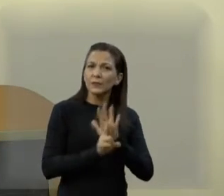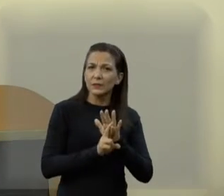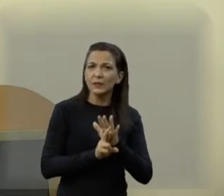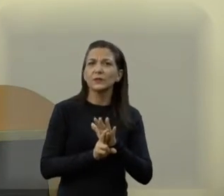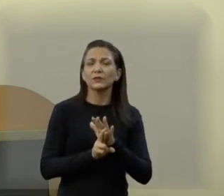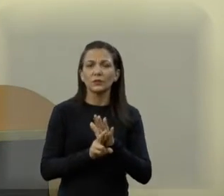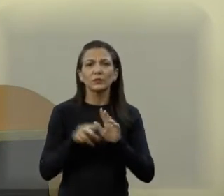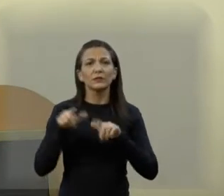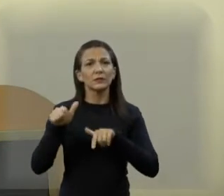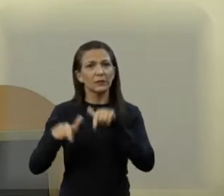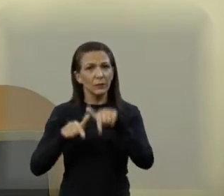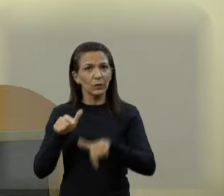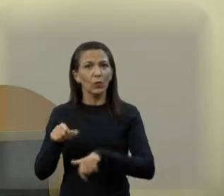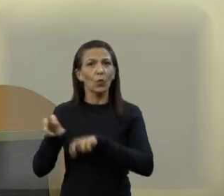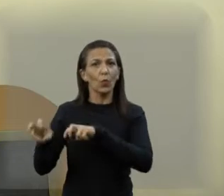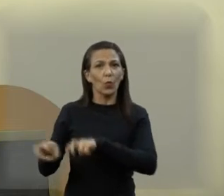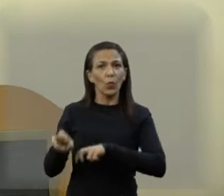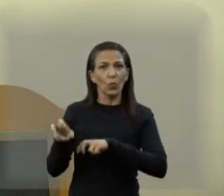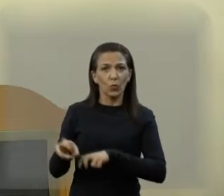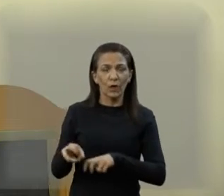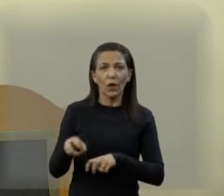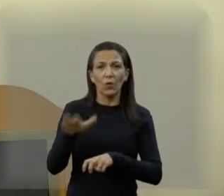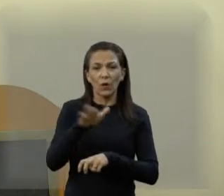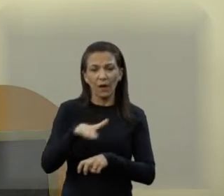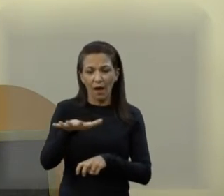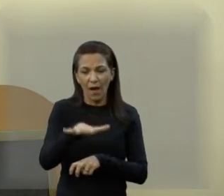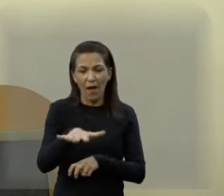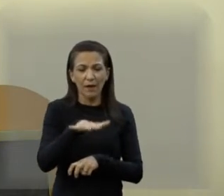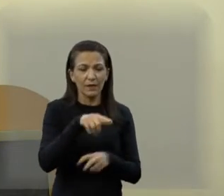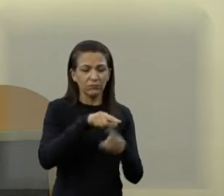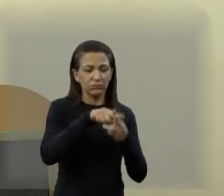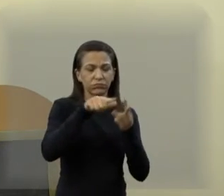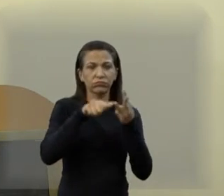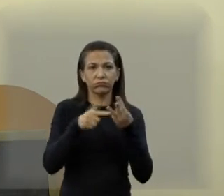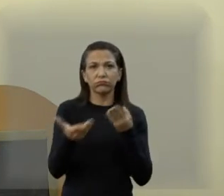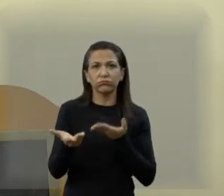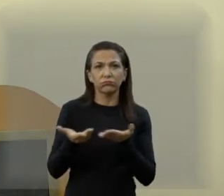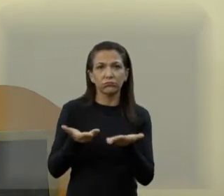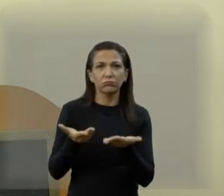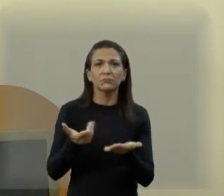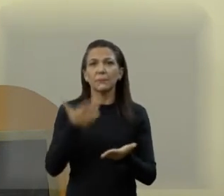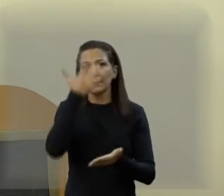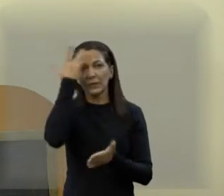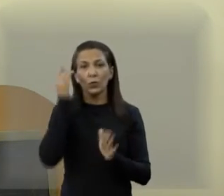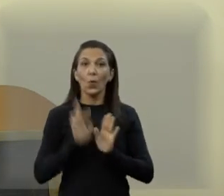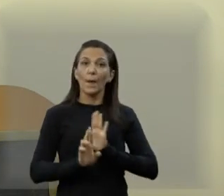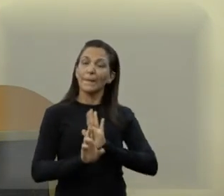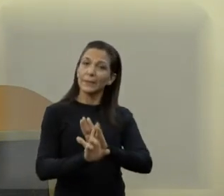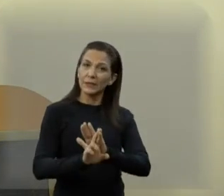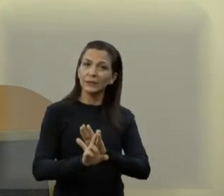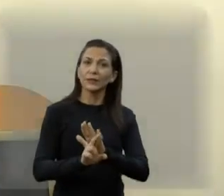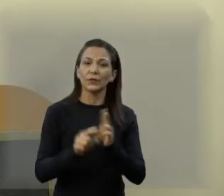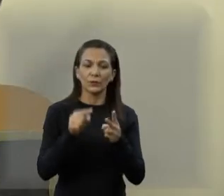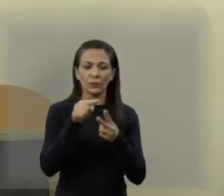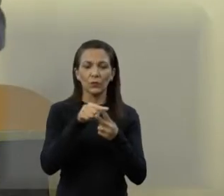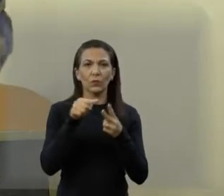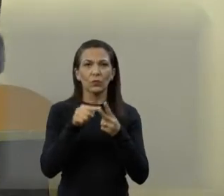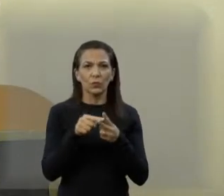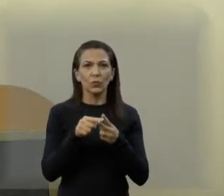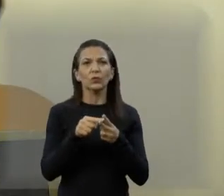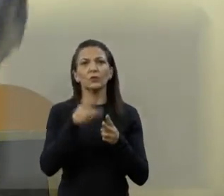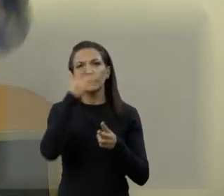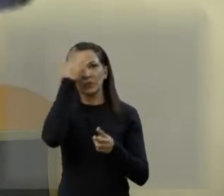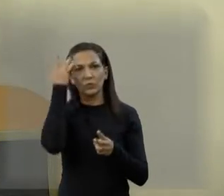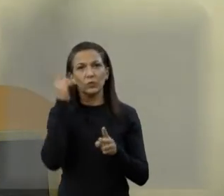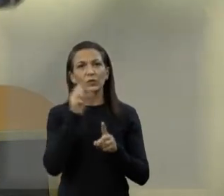dos Trabalhadores Rurais no caso de cada dos assentamentos né envolvidos tá dois representantes da